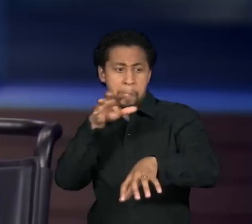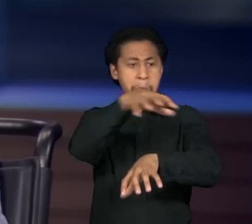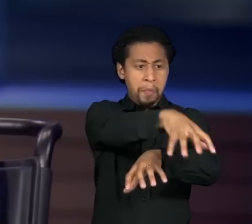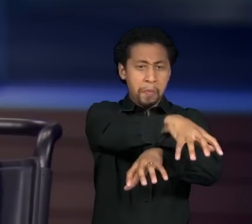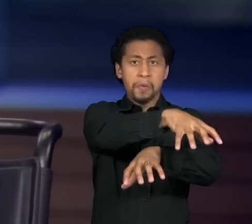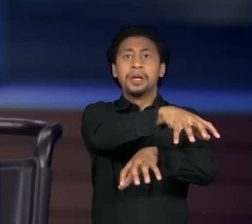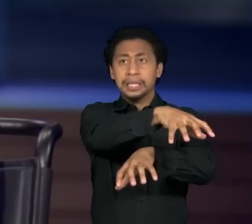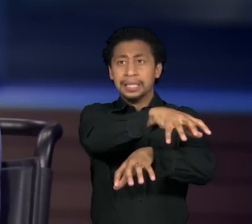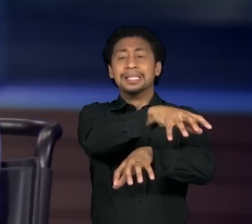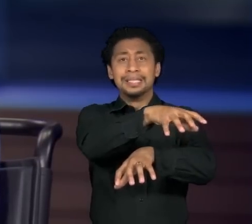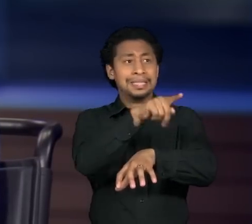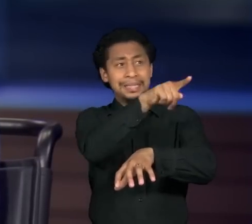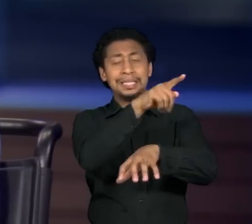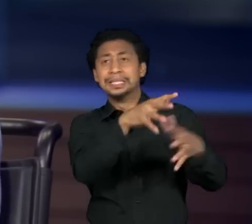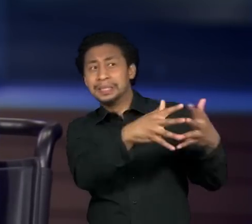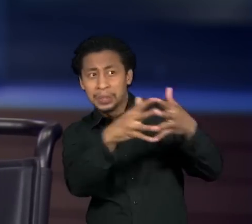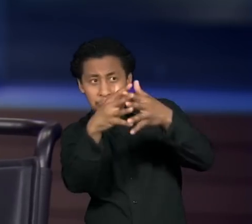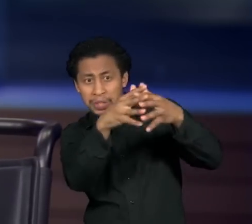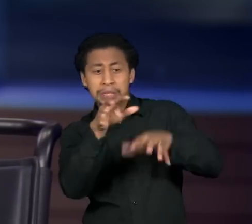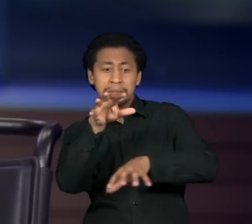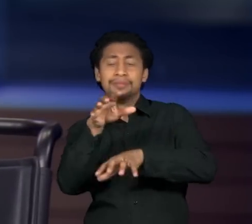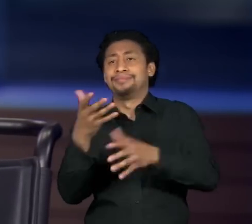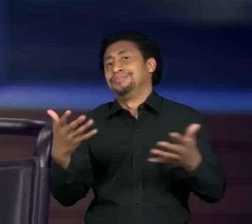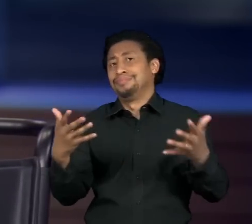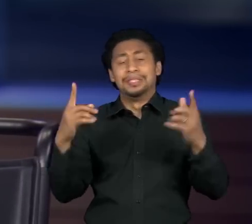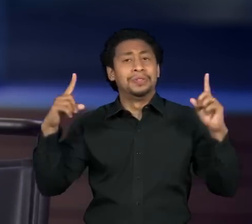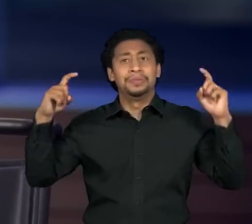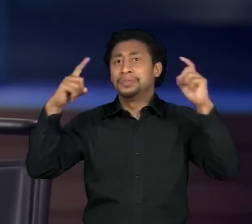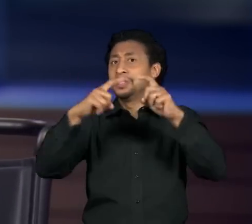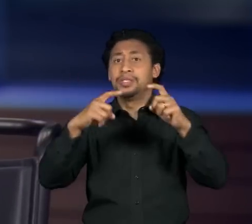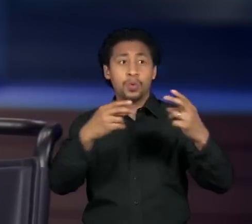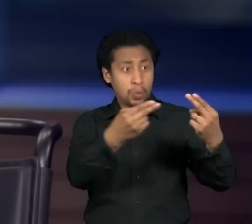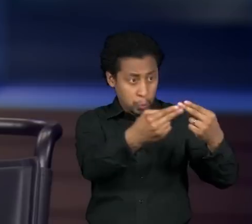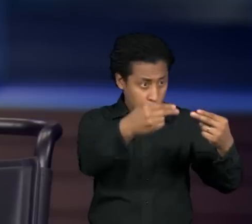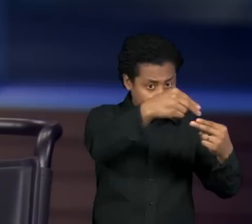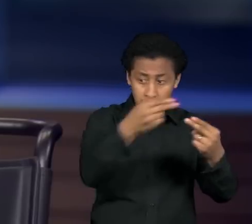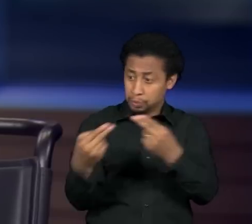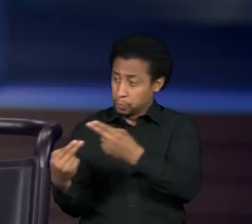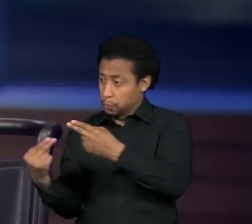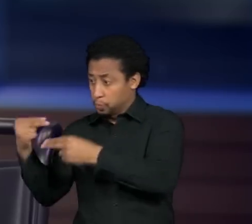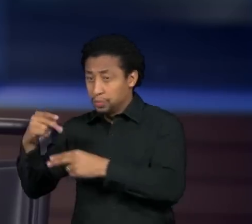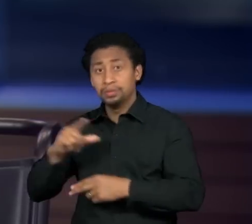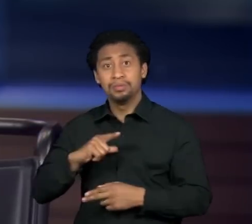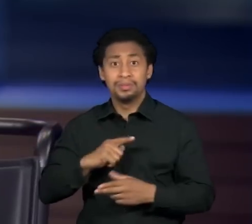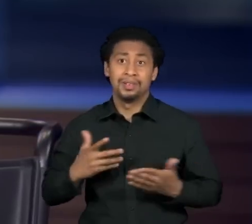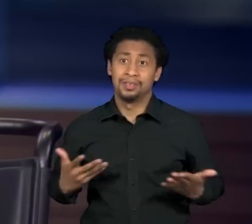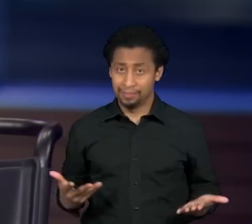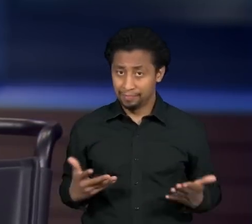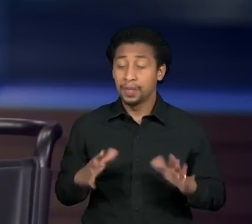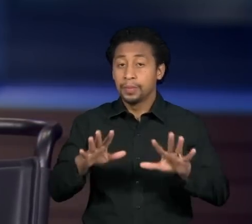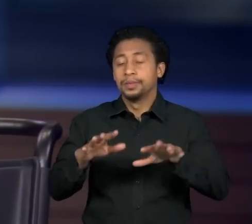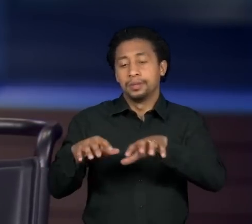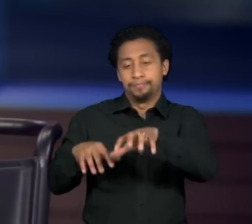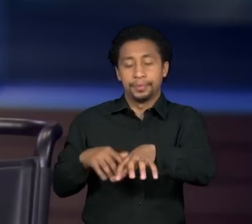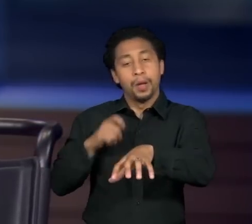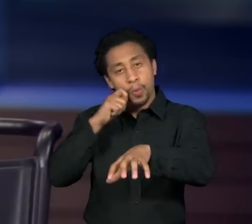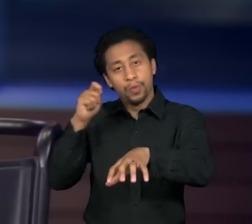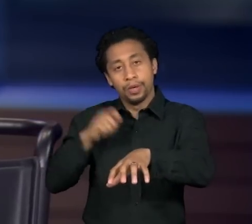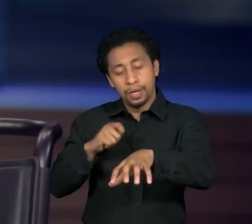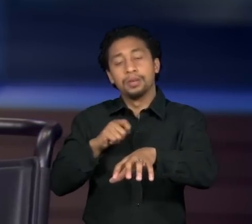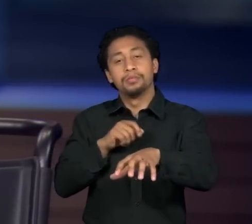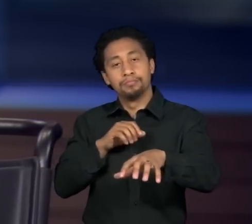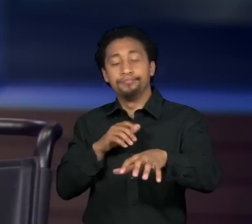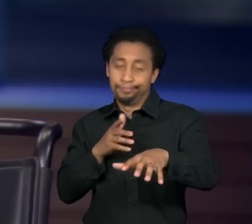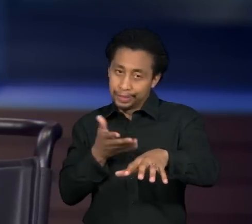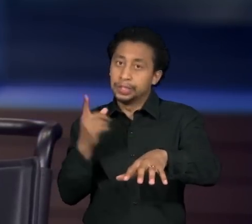Os Estados Unidos e a OTAN de um lado, e a Rússia e seus aliados, entre aspas, né? No caso, talvez a